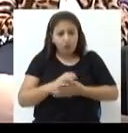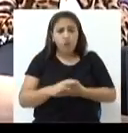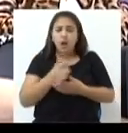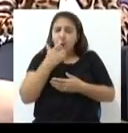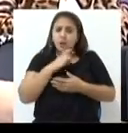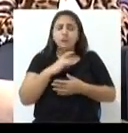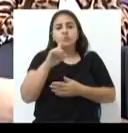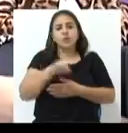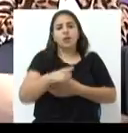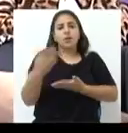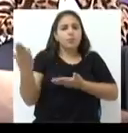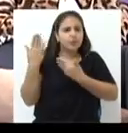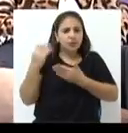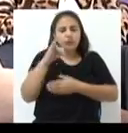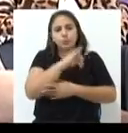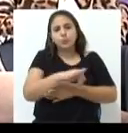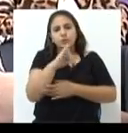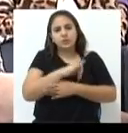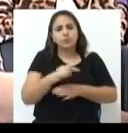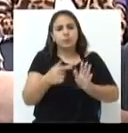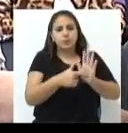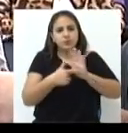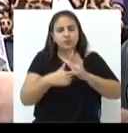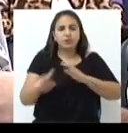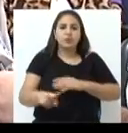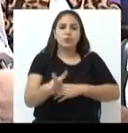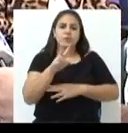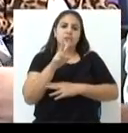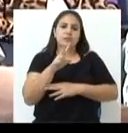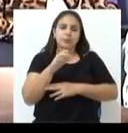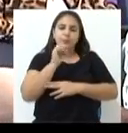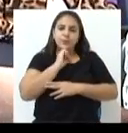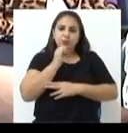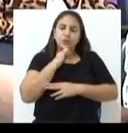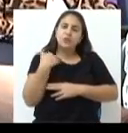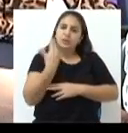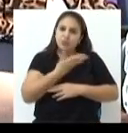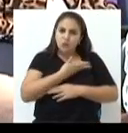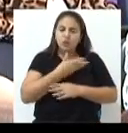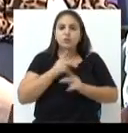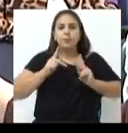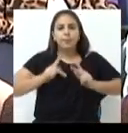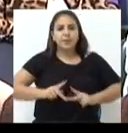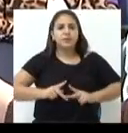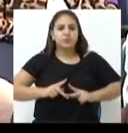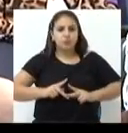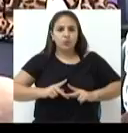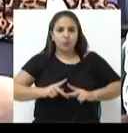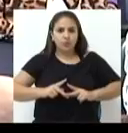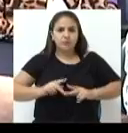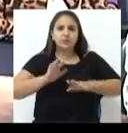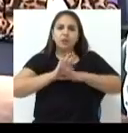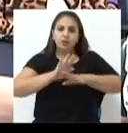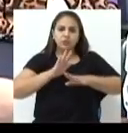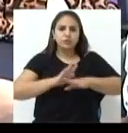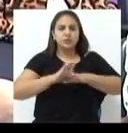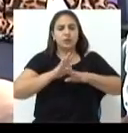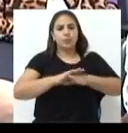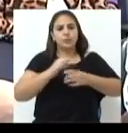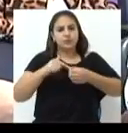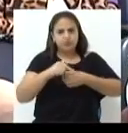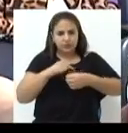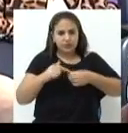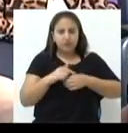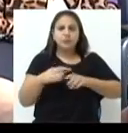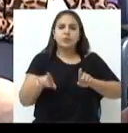homenagem é muito importante para demonstrar a valorização do idoso. Que nós somos pessoas que fundamos essa cidade, que os